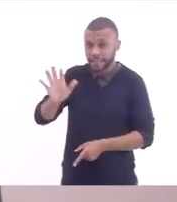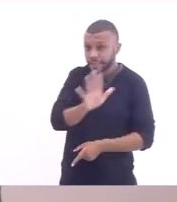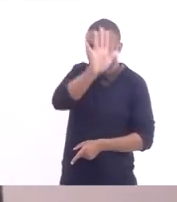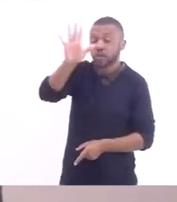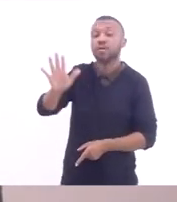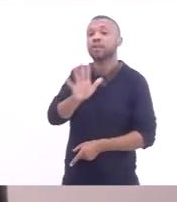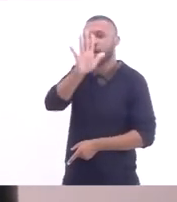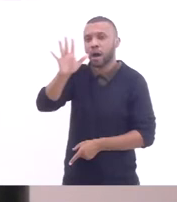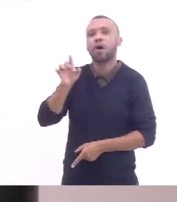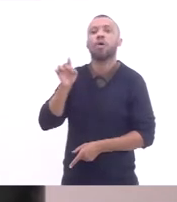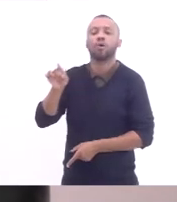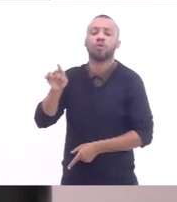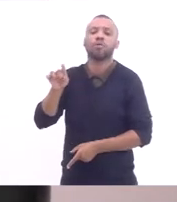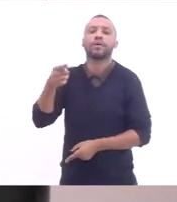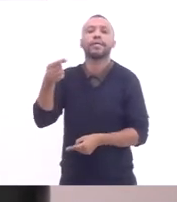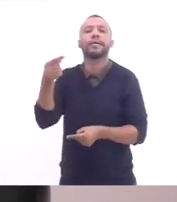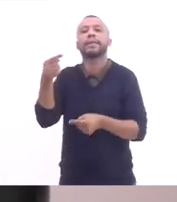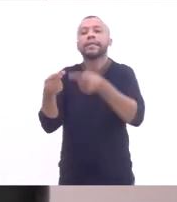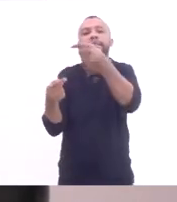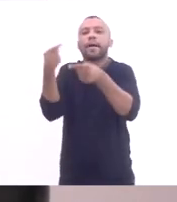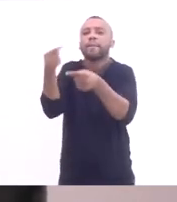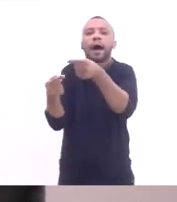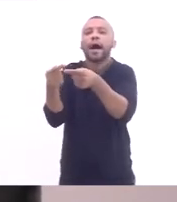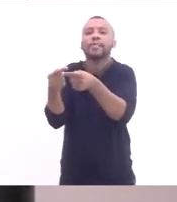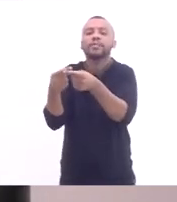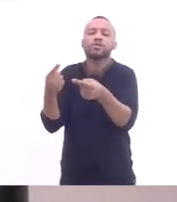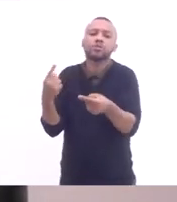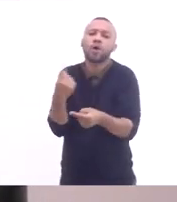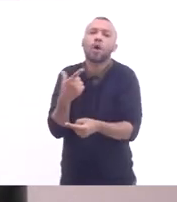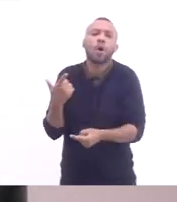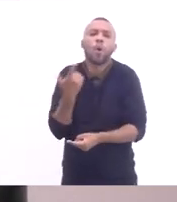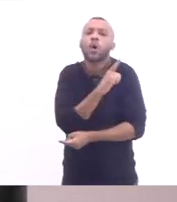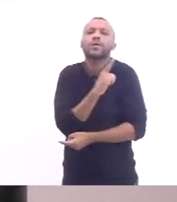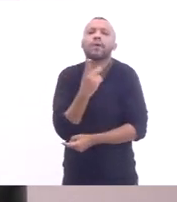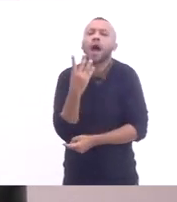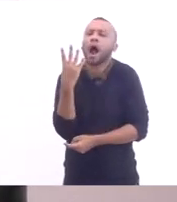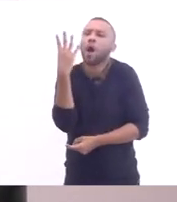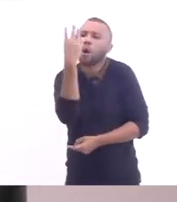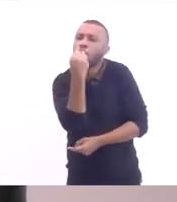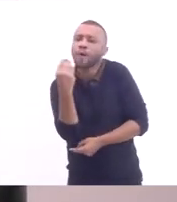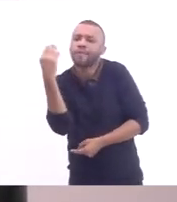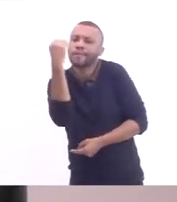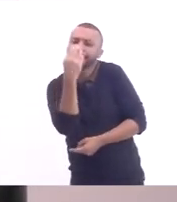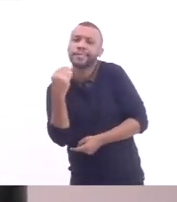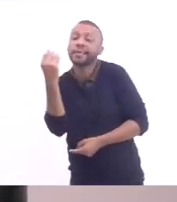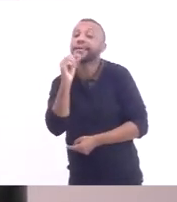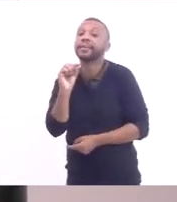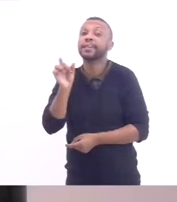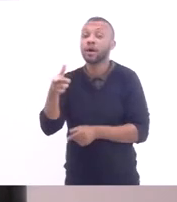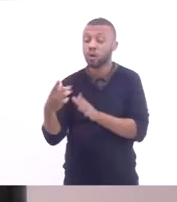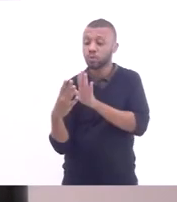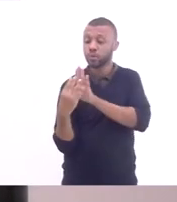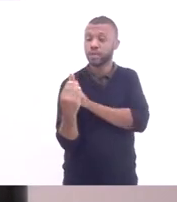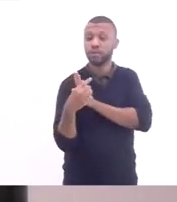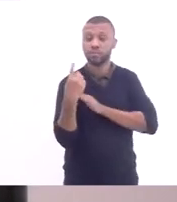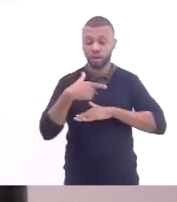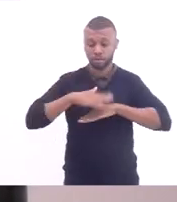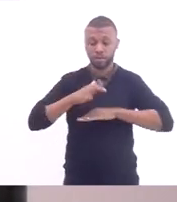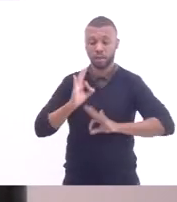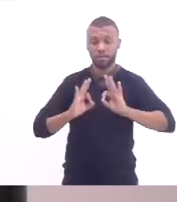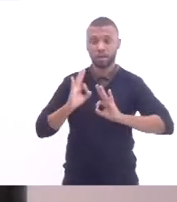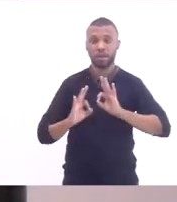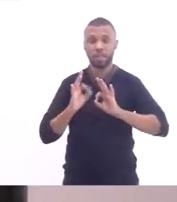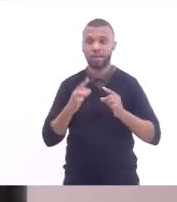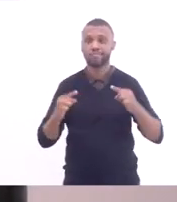e esse debate acabou convencendo-os de que o modelo que nós adotávamos era o mais